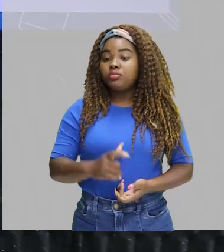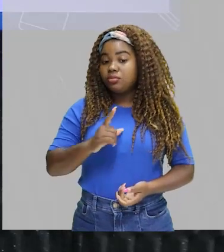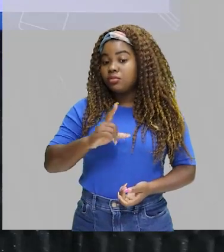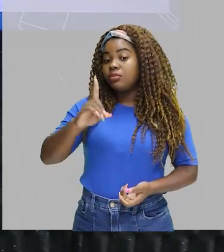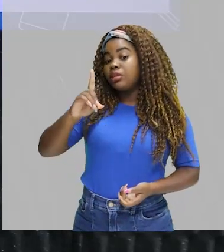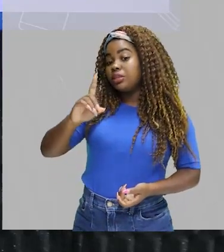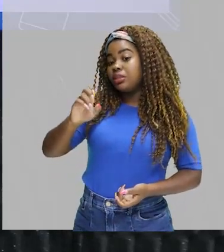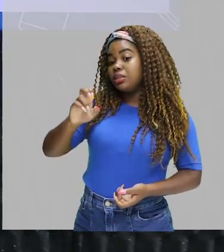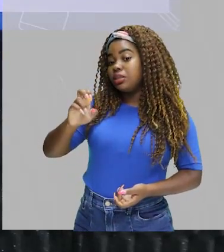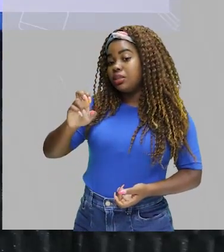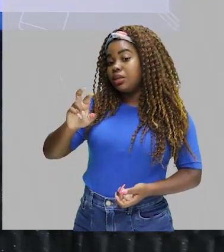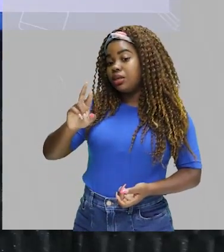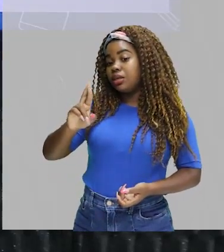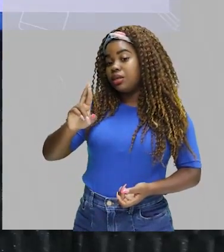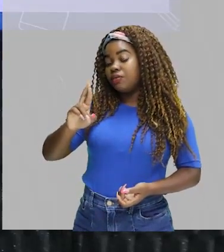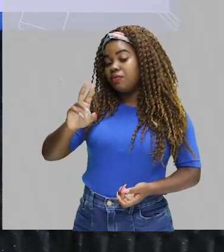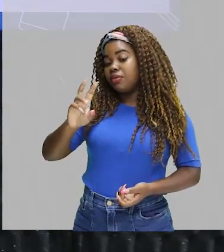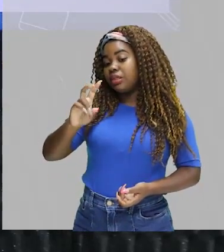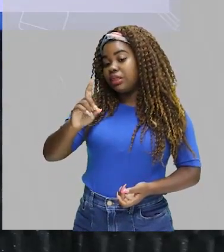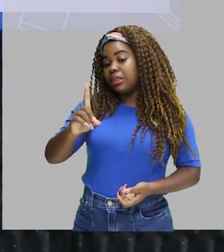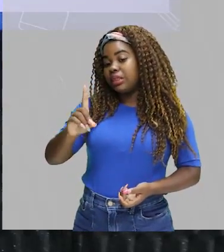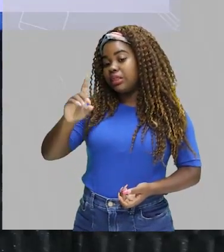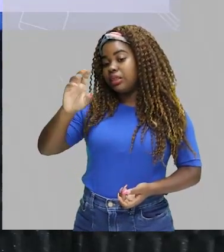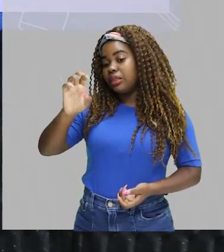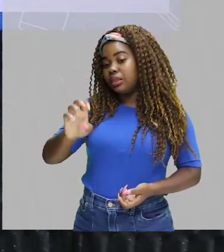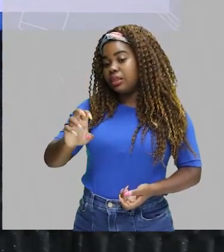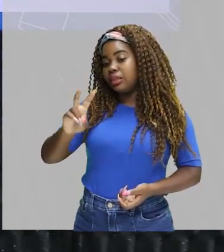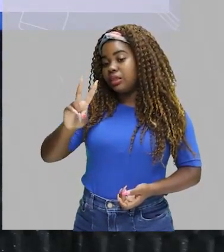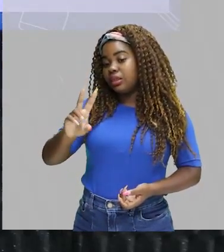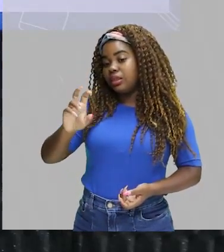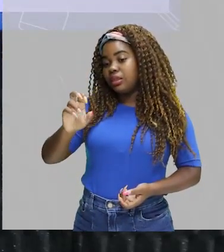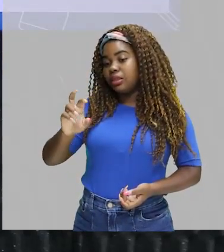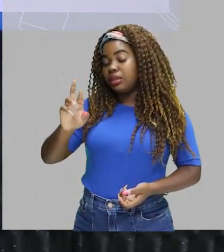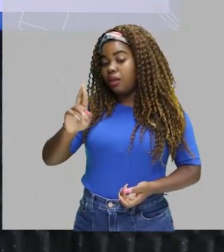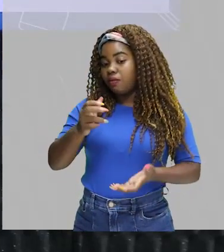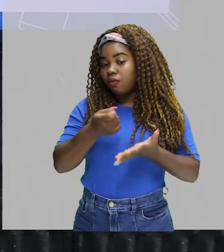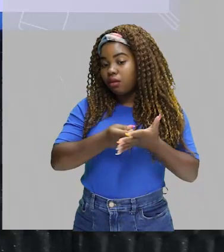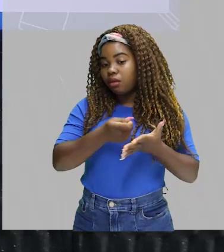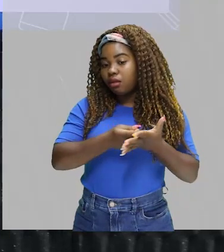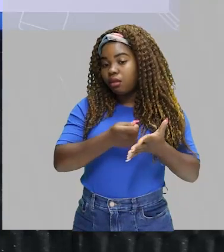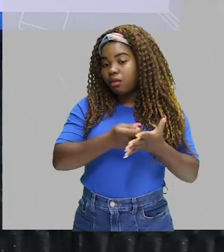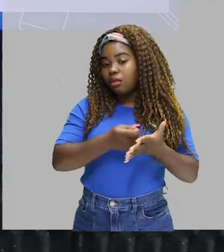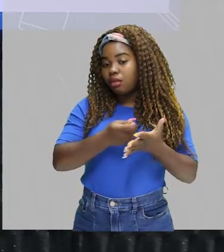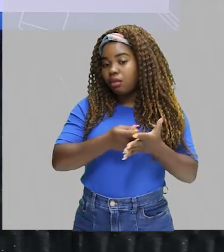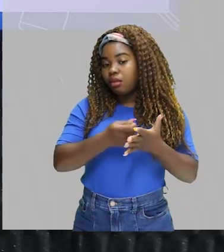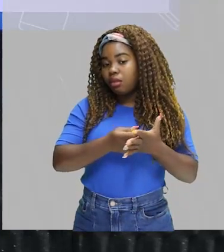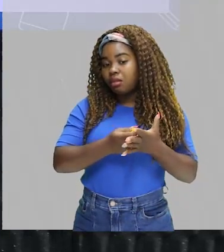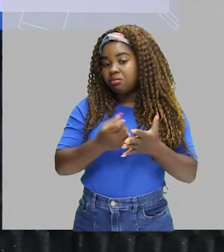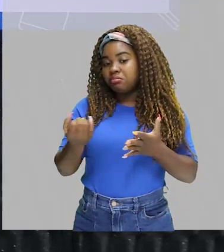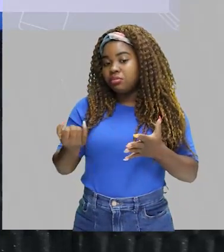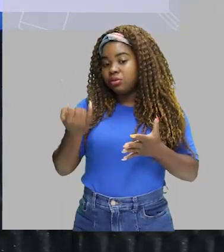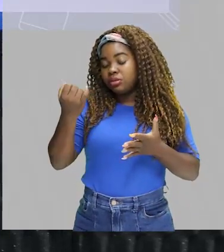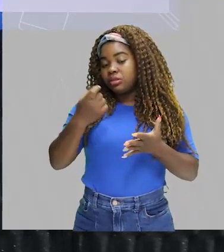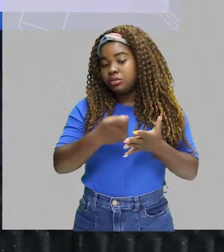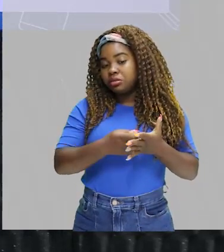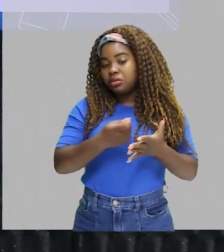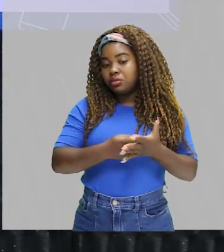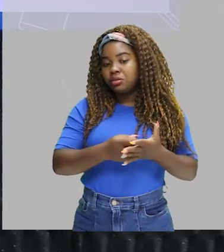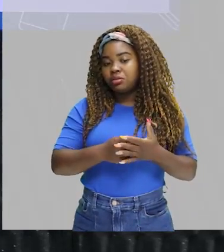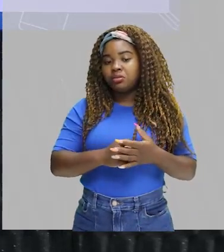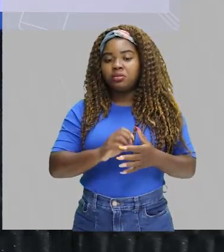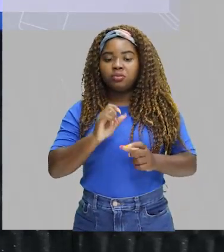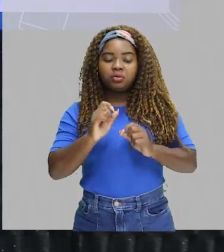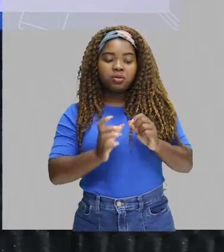então, aqui um gancho bem bacana. Ele está destacando o dever. Não é a ação